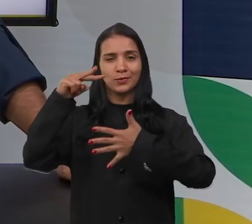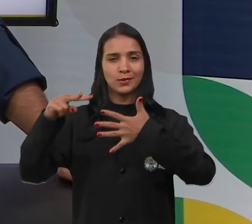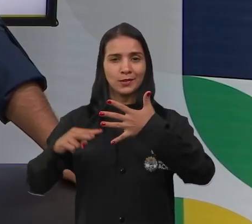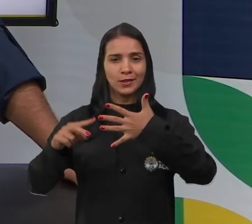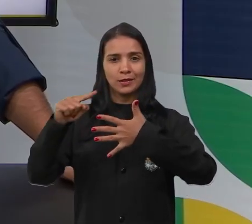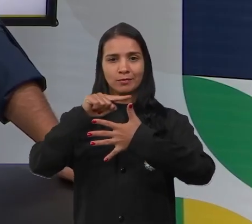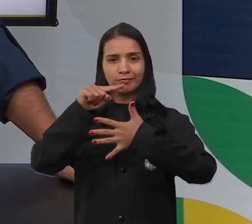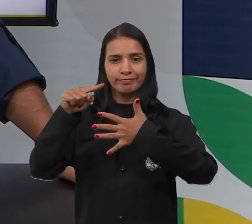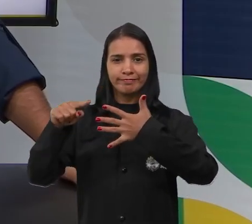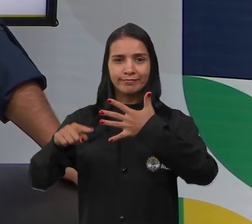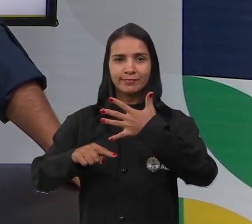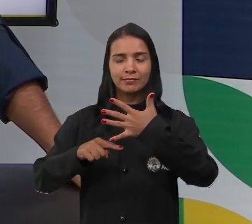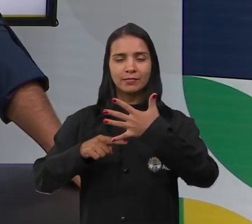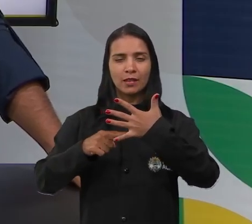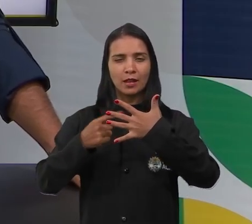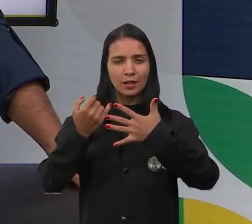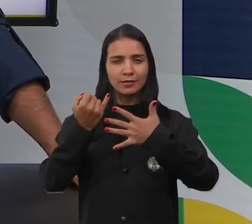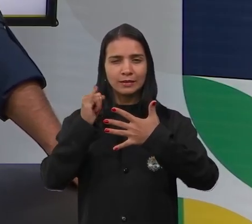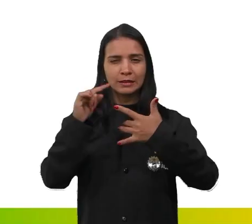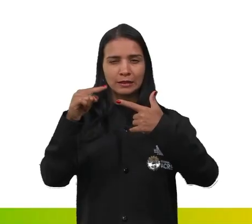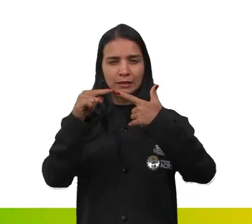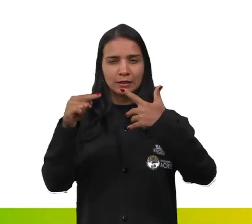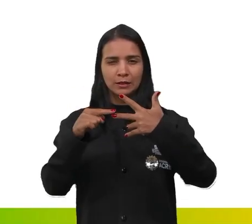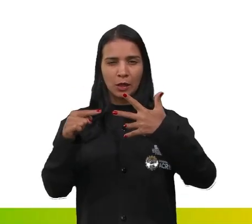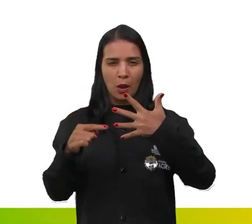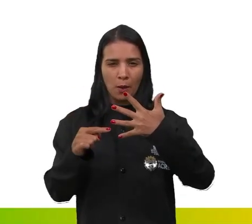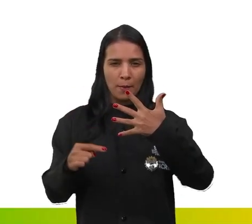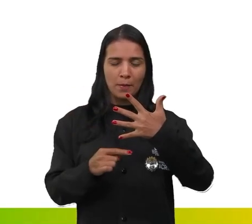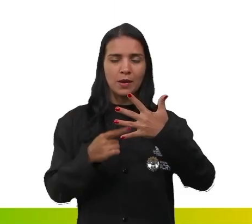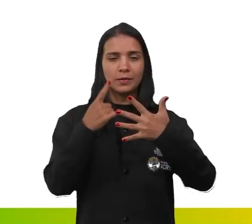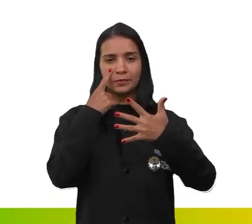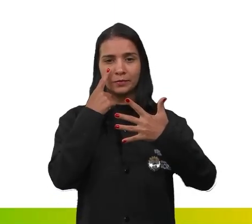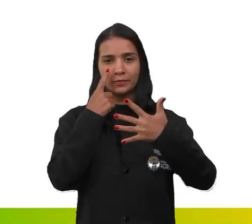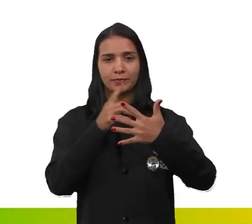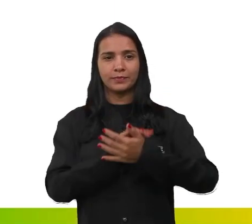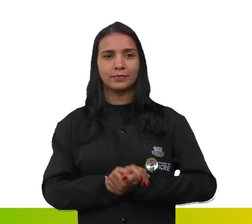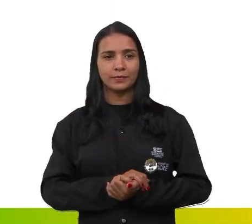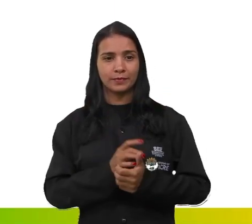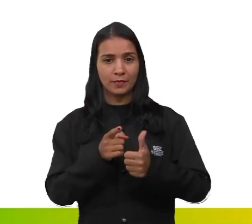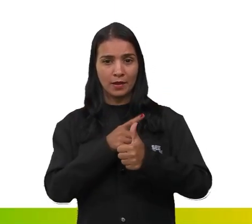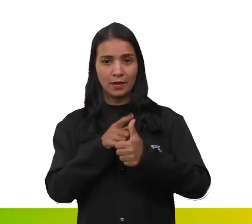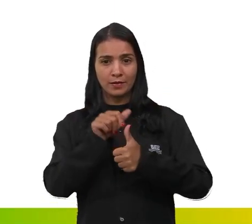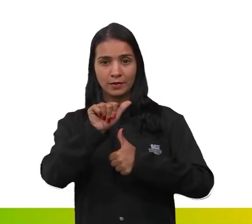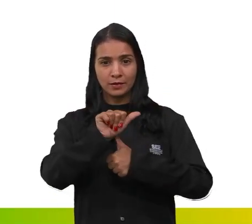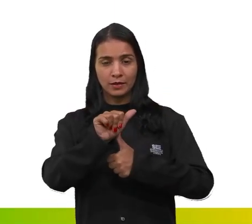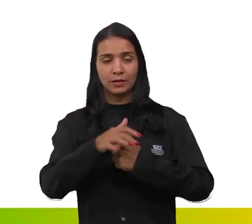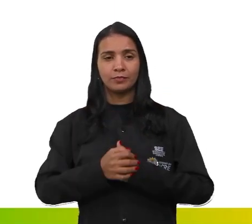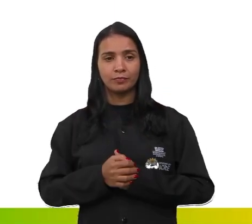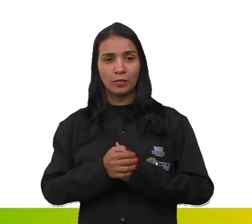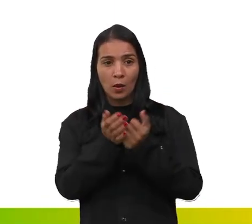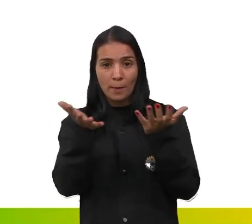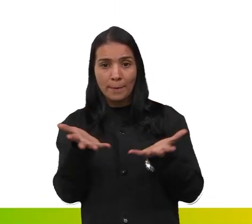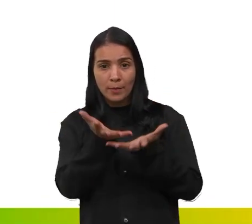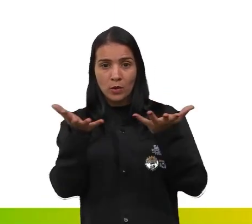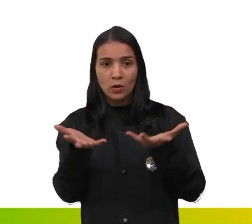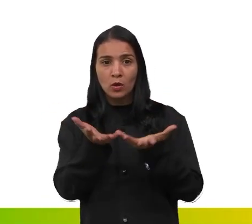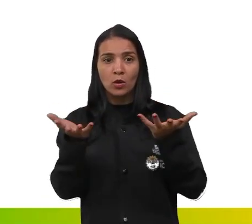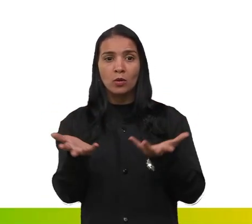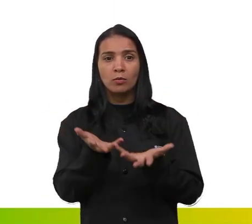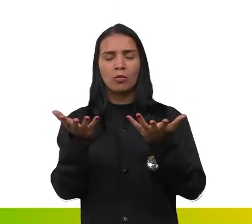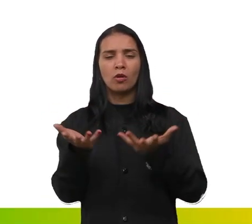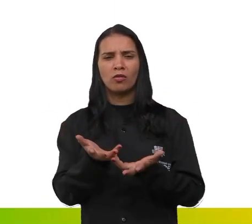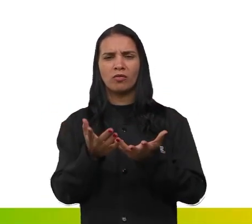essa resposta. Vamos ver aqui. Alternativa A, promover exclusivamente o alto